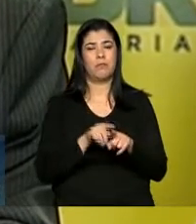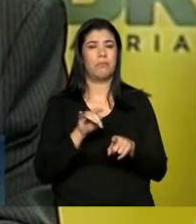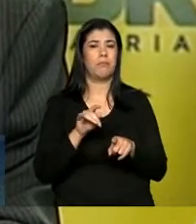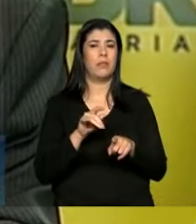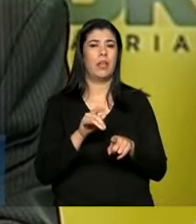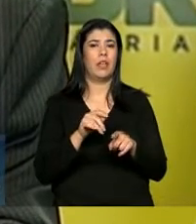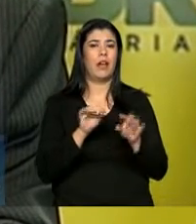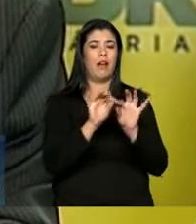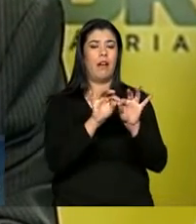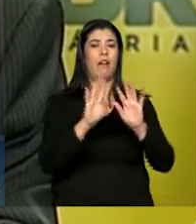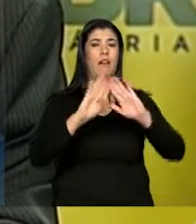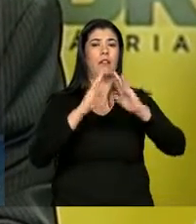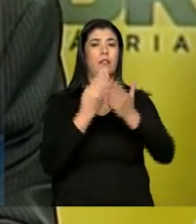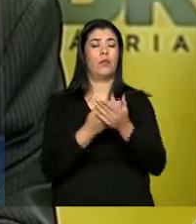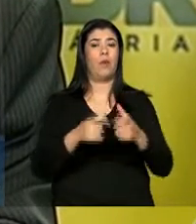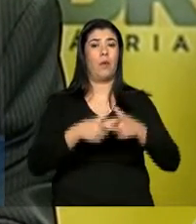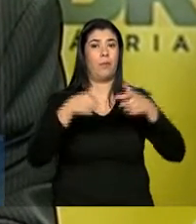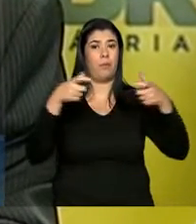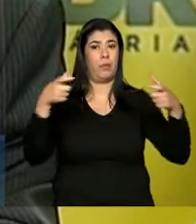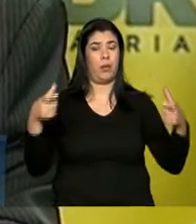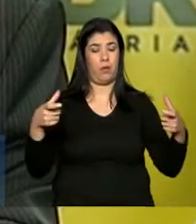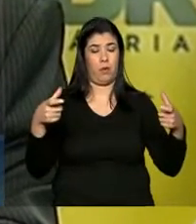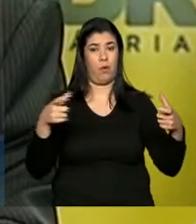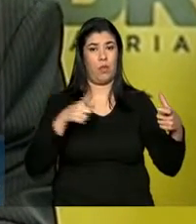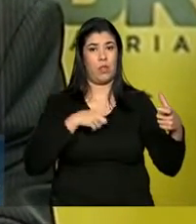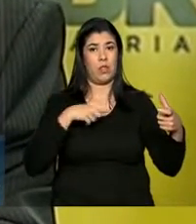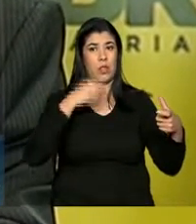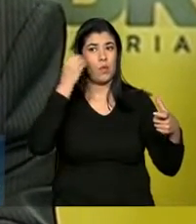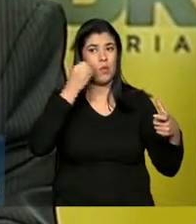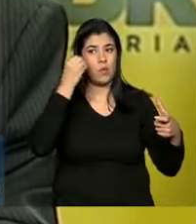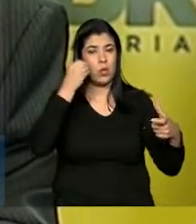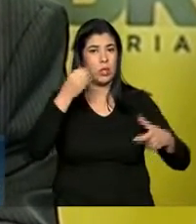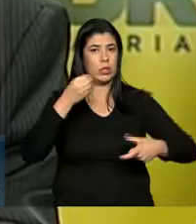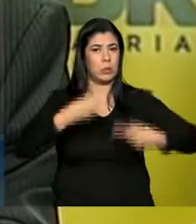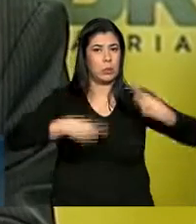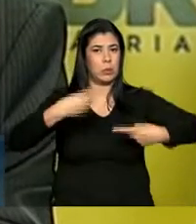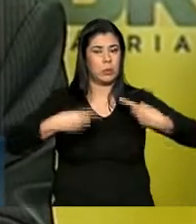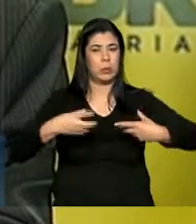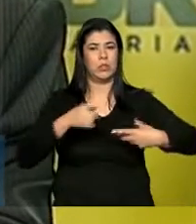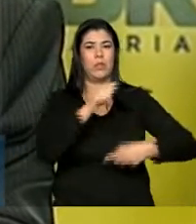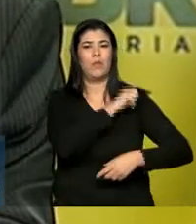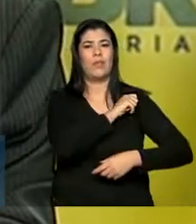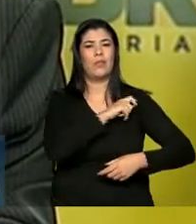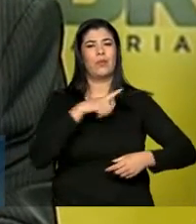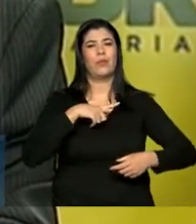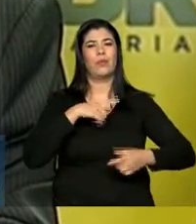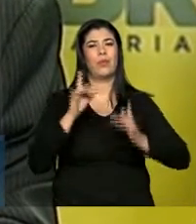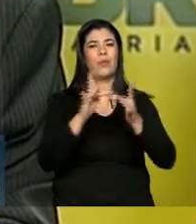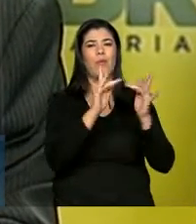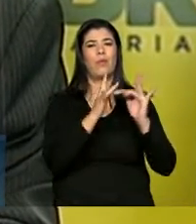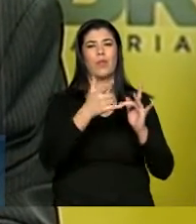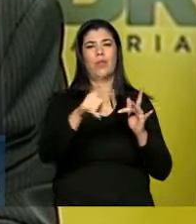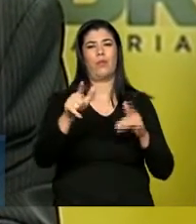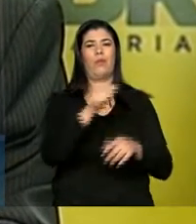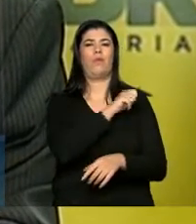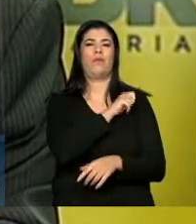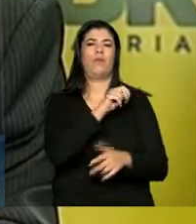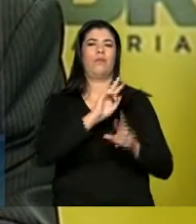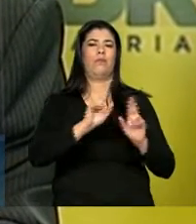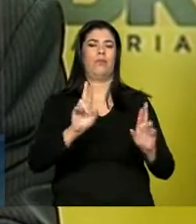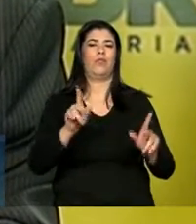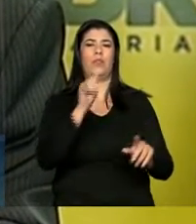escola grande, ela confronta o aluno com uma experiência de vida muito importante, que são as diferenças. Quer dizer, uma